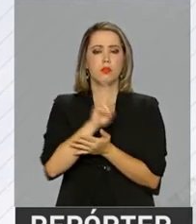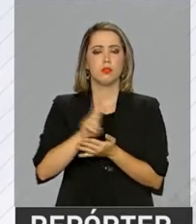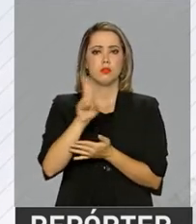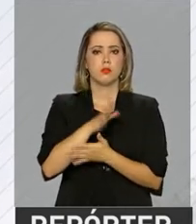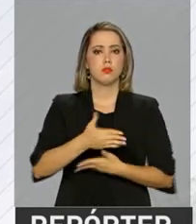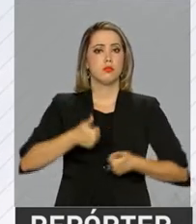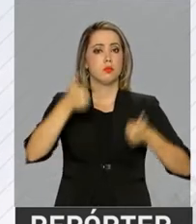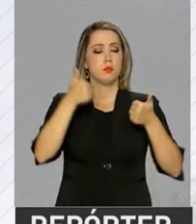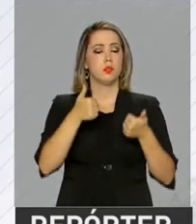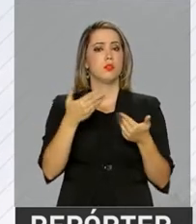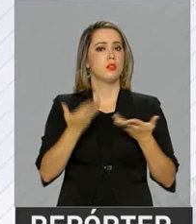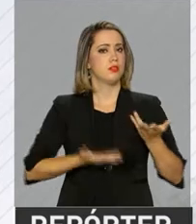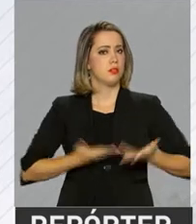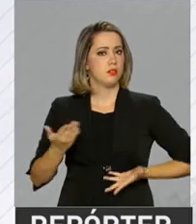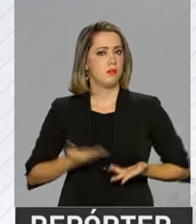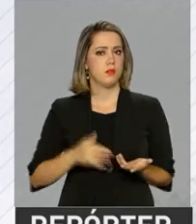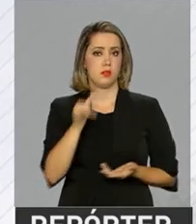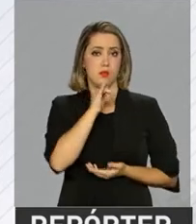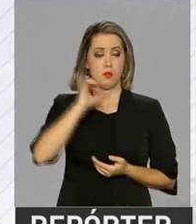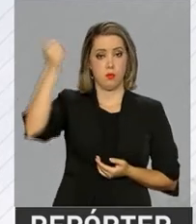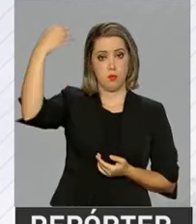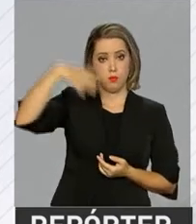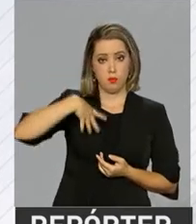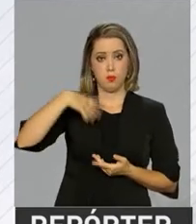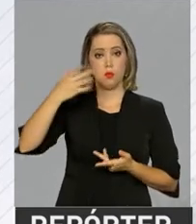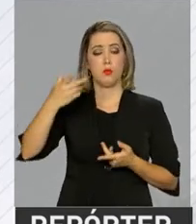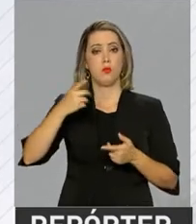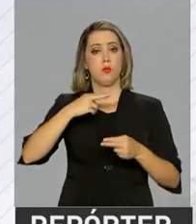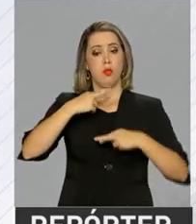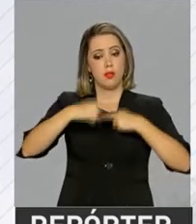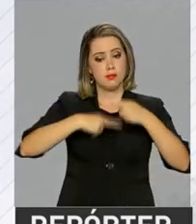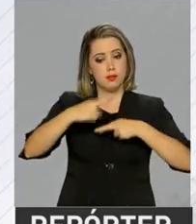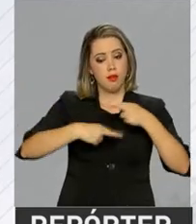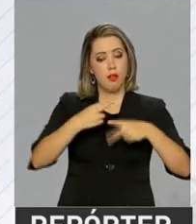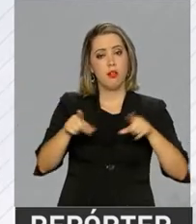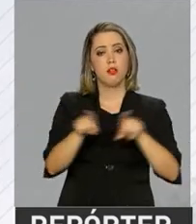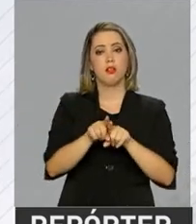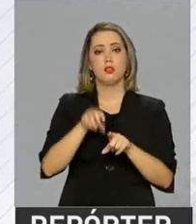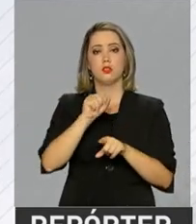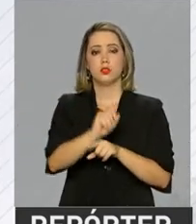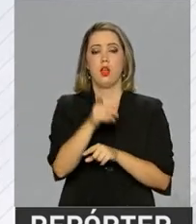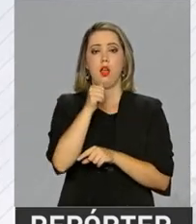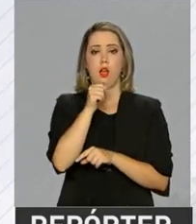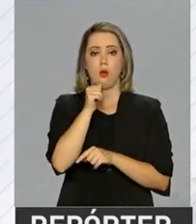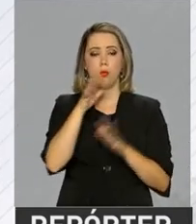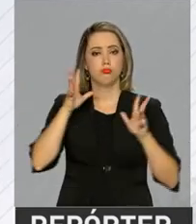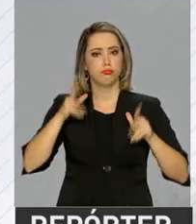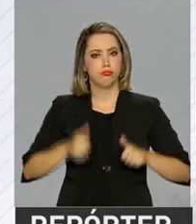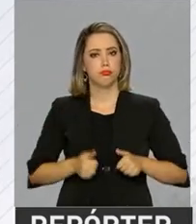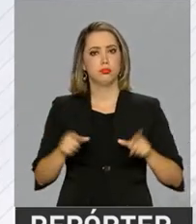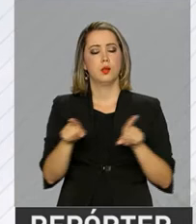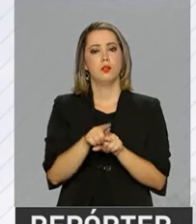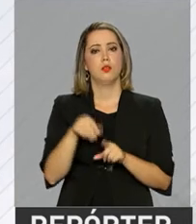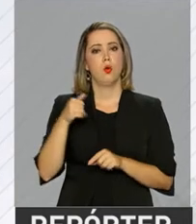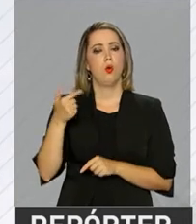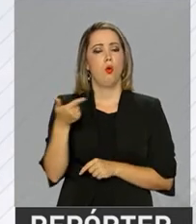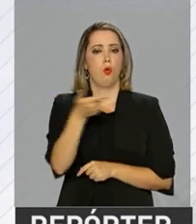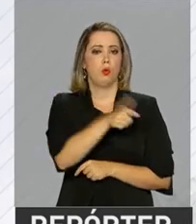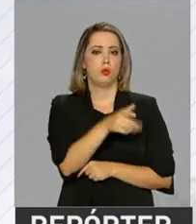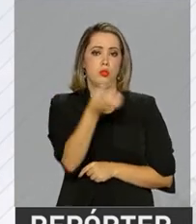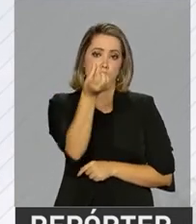melhorar serviços como iluminação pública, gestão de resíduos sólidos, água e esgoto. Outros 6 bilhões de